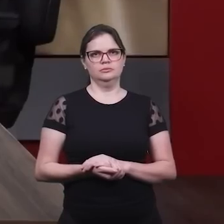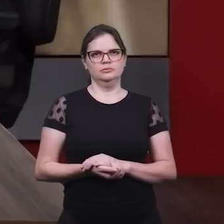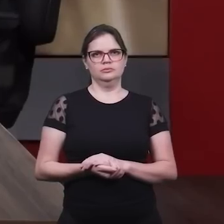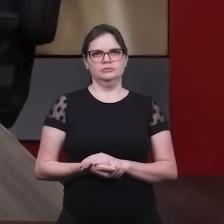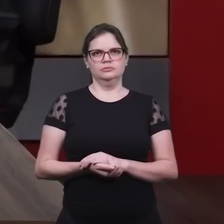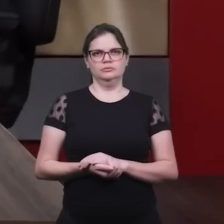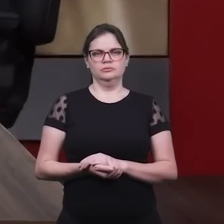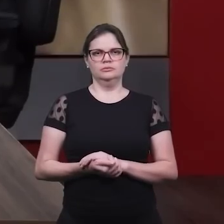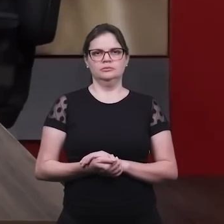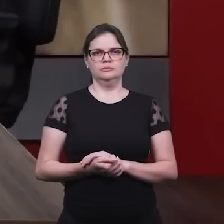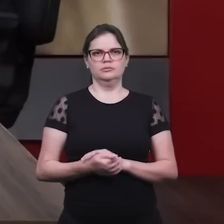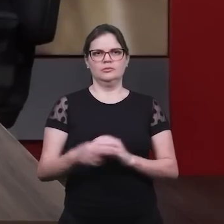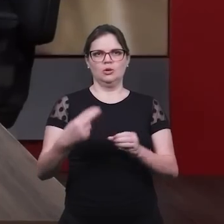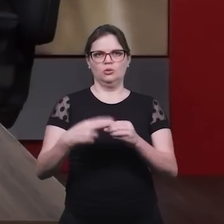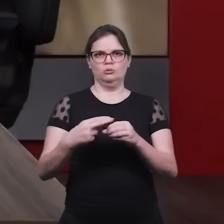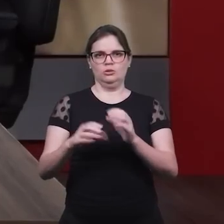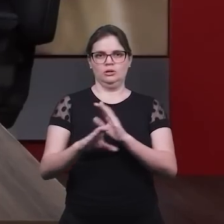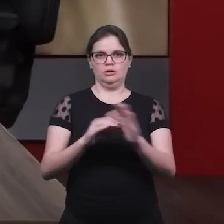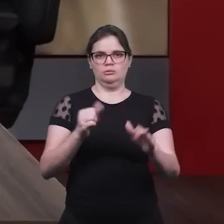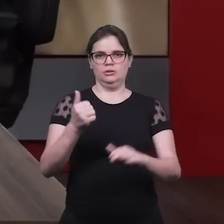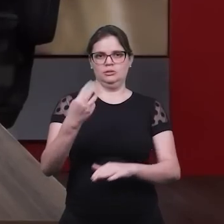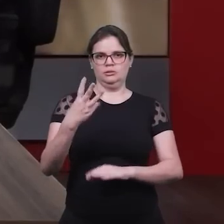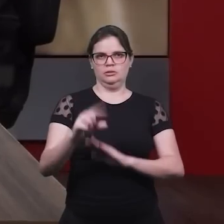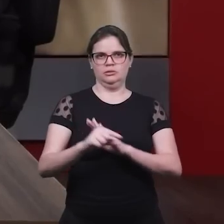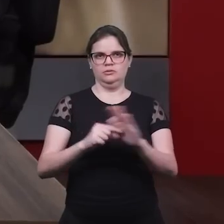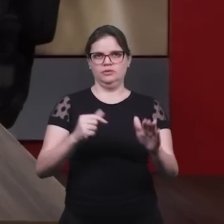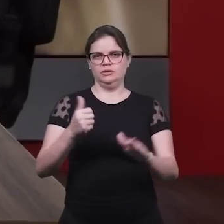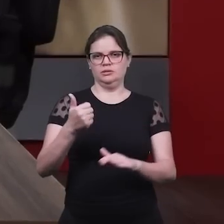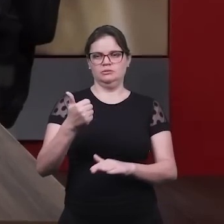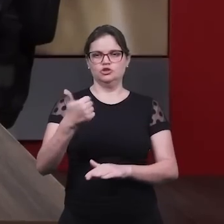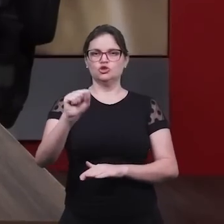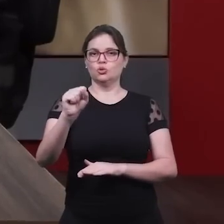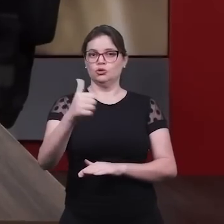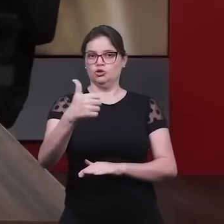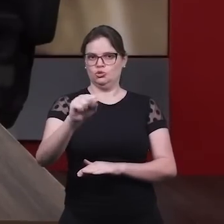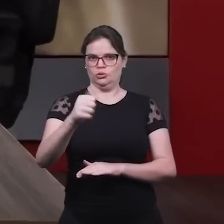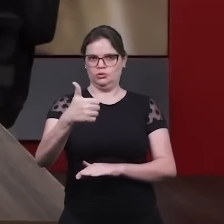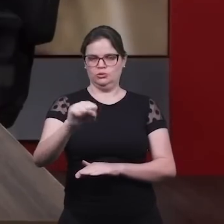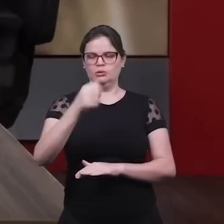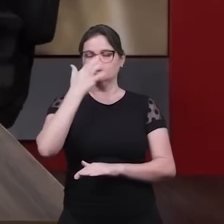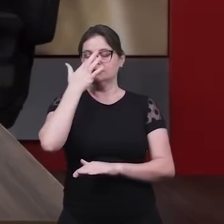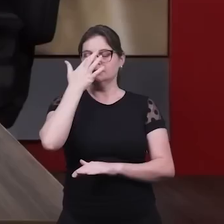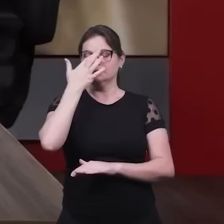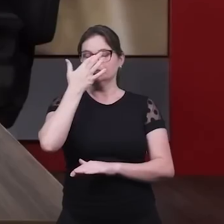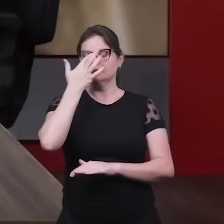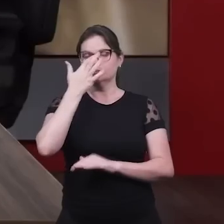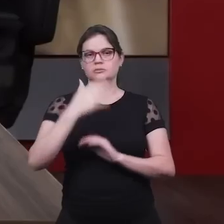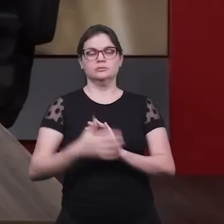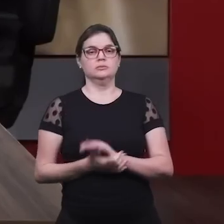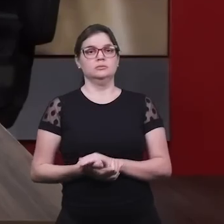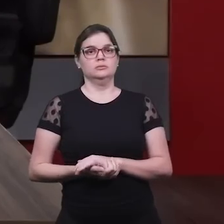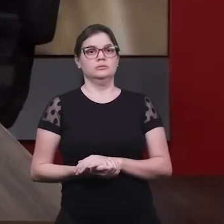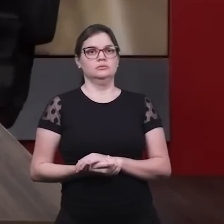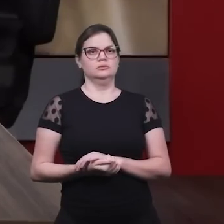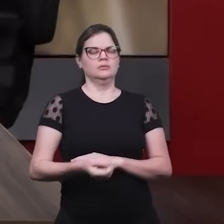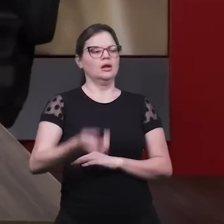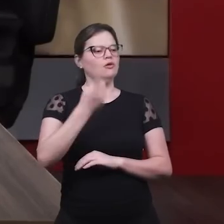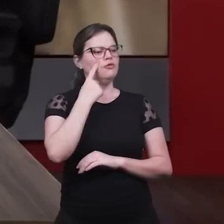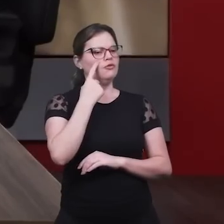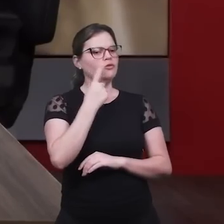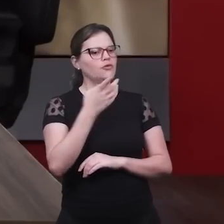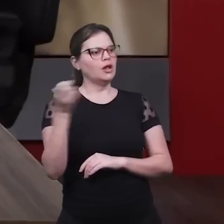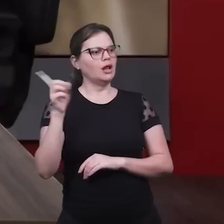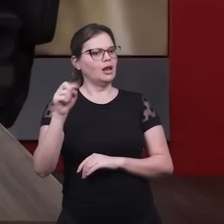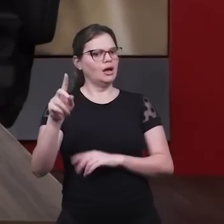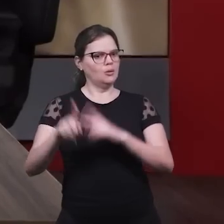só, aqui 13, 14... Número 13, verso 14, vamos ver aqui. Olha só, 13,